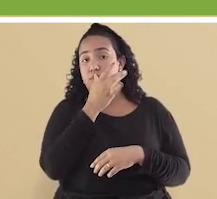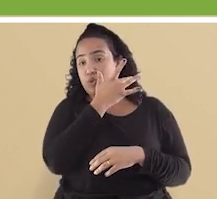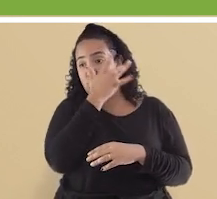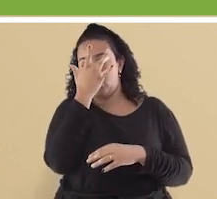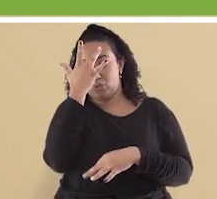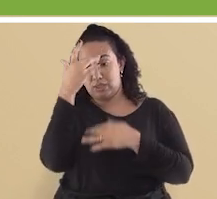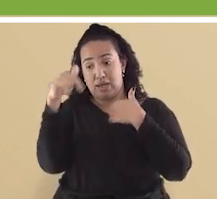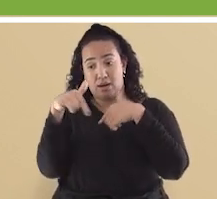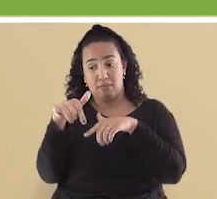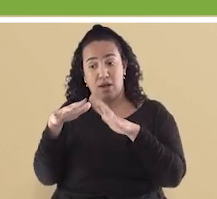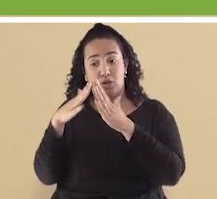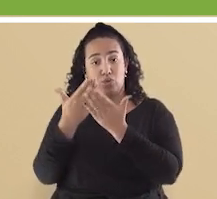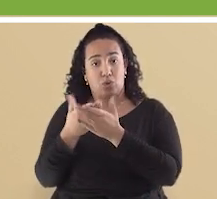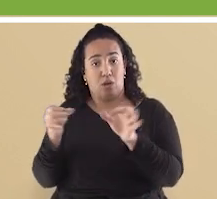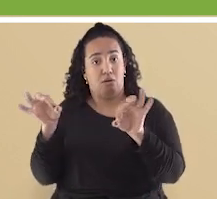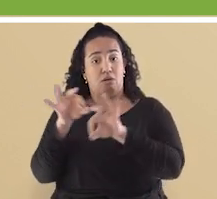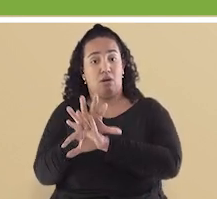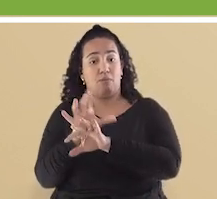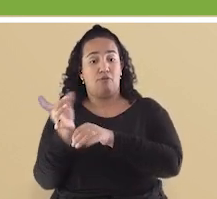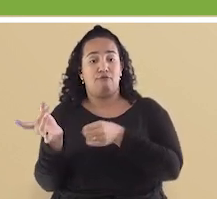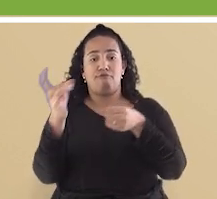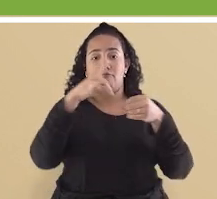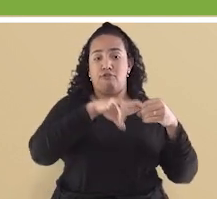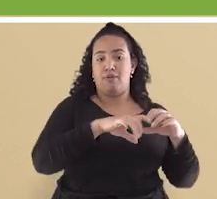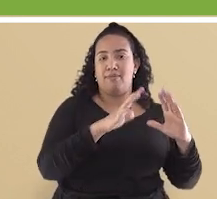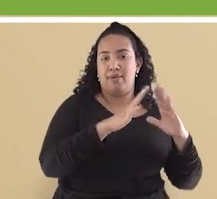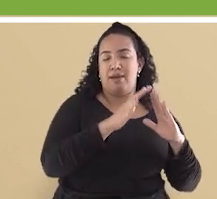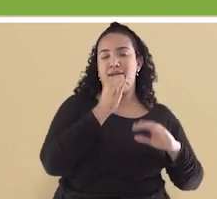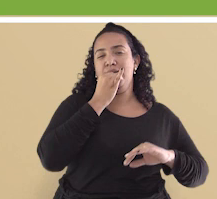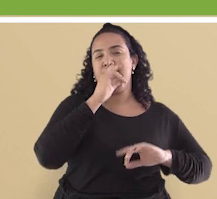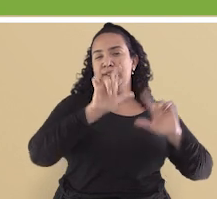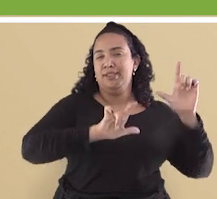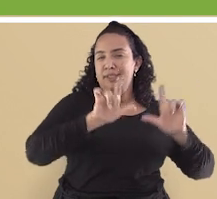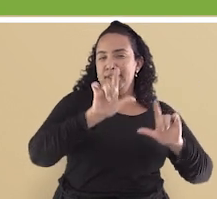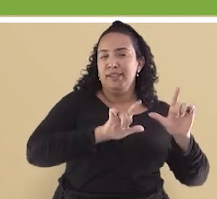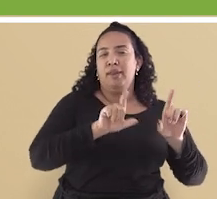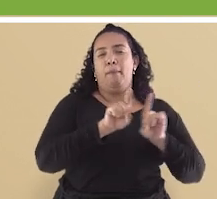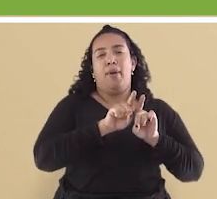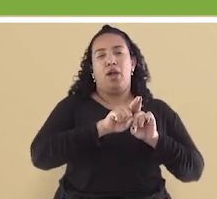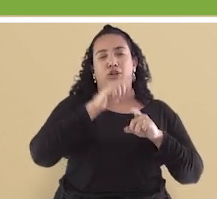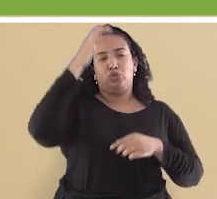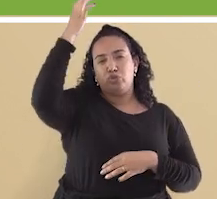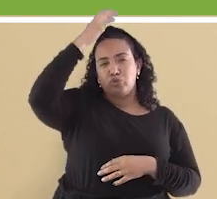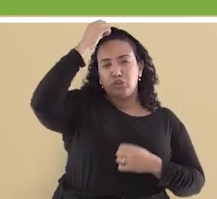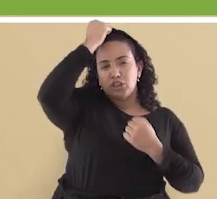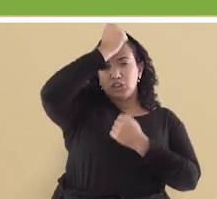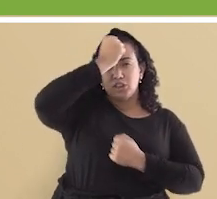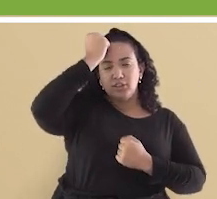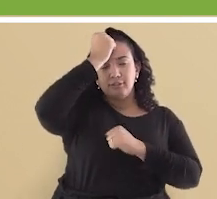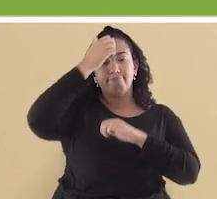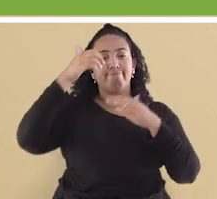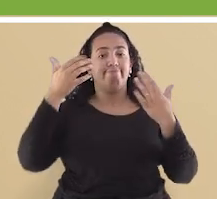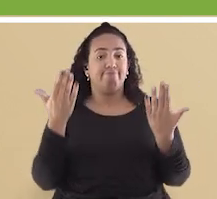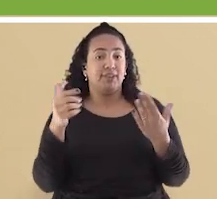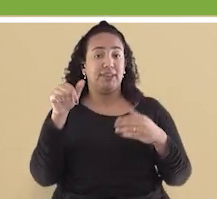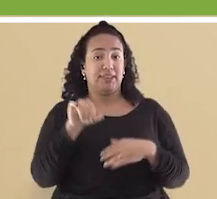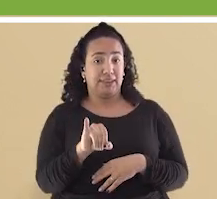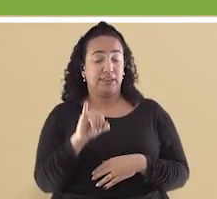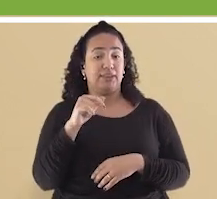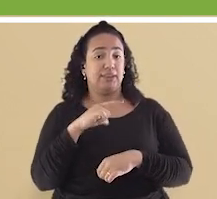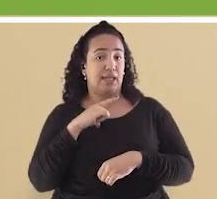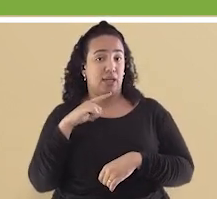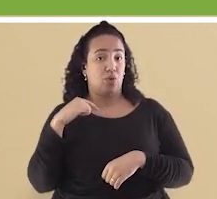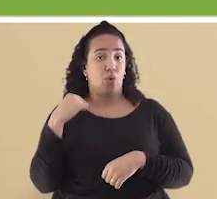do expediente, com uso do chuveiro elétrico, TV, dentre outros. No horário de verão, a iluminação de comércios, indústrias